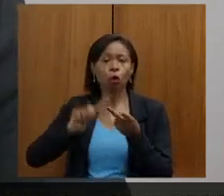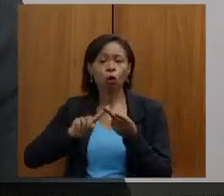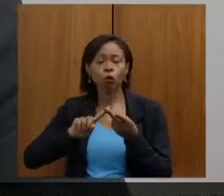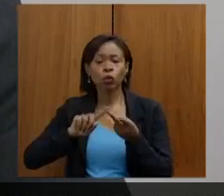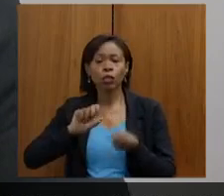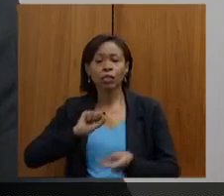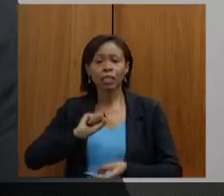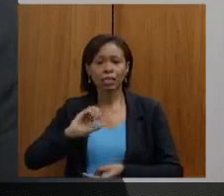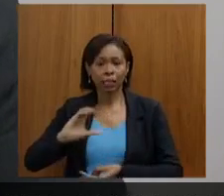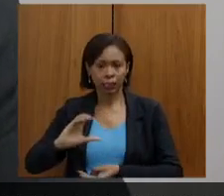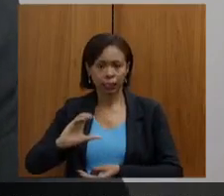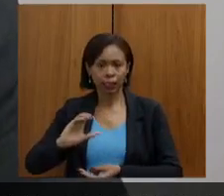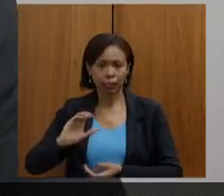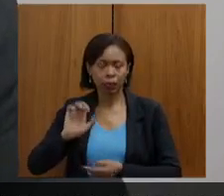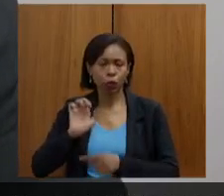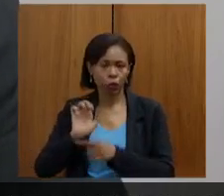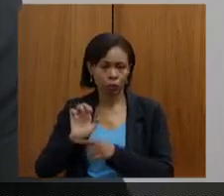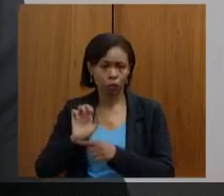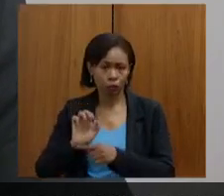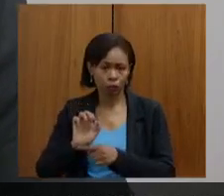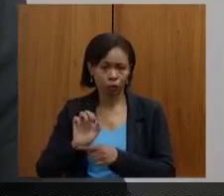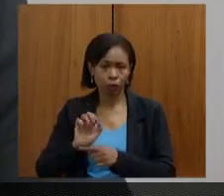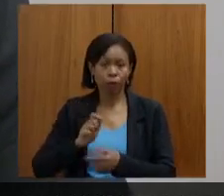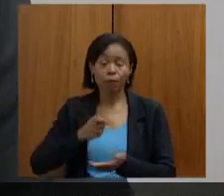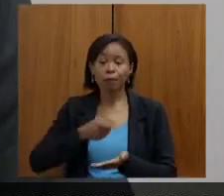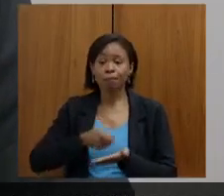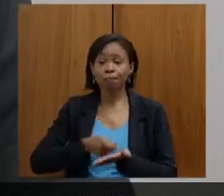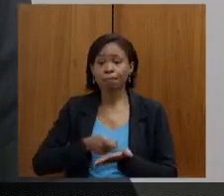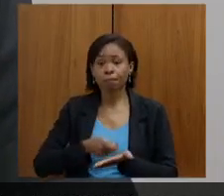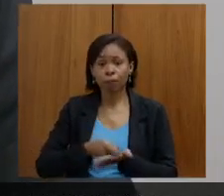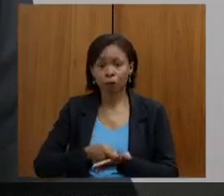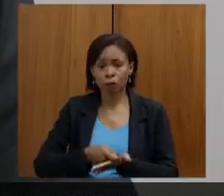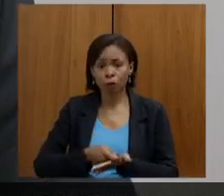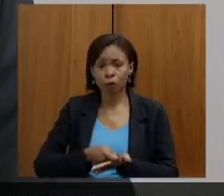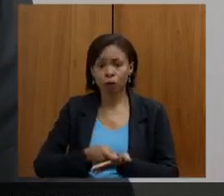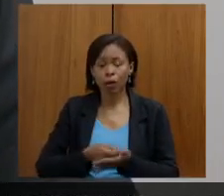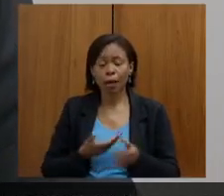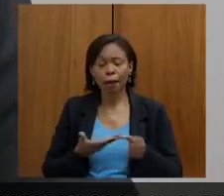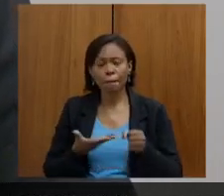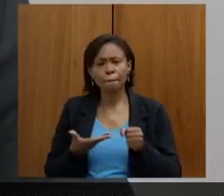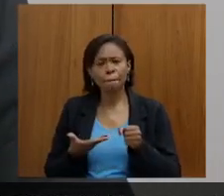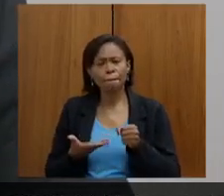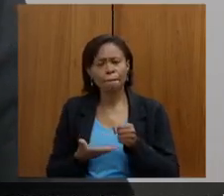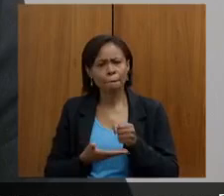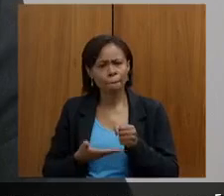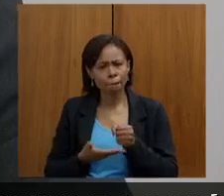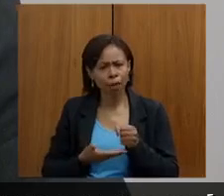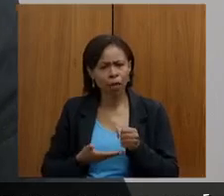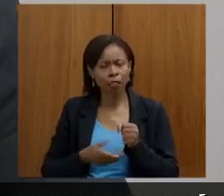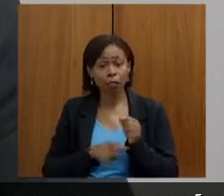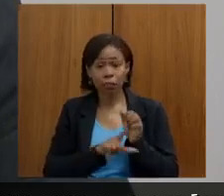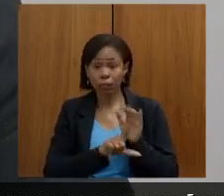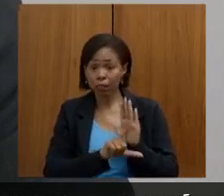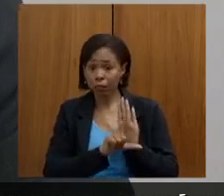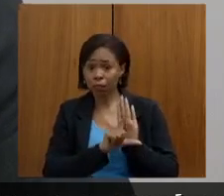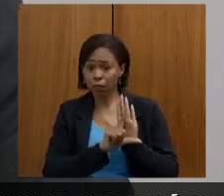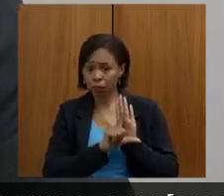determinou que o fundamento a base jurídica